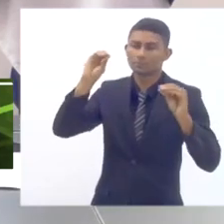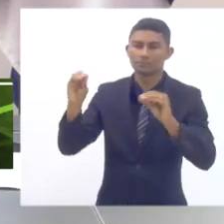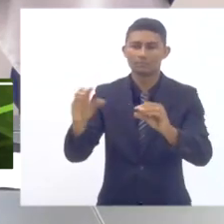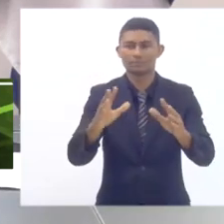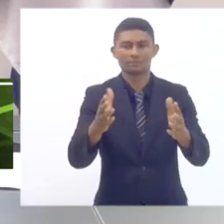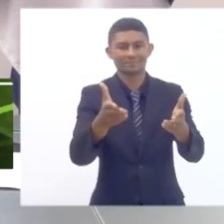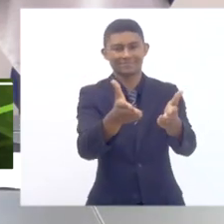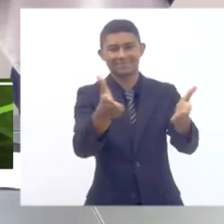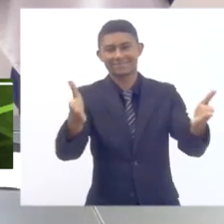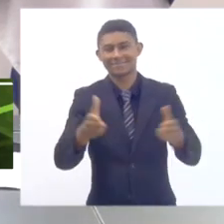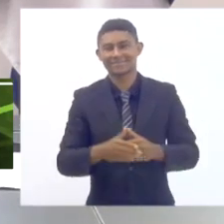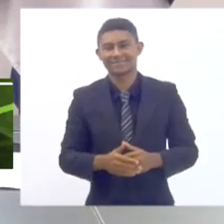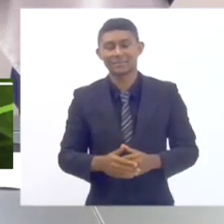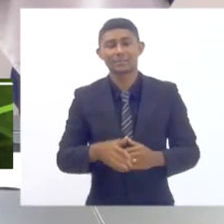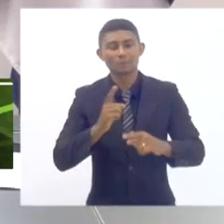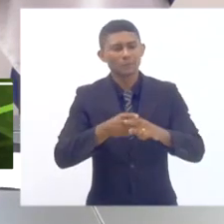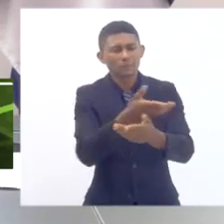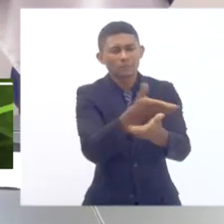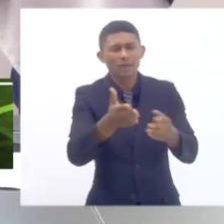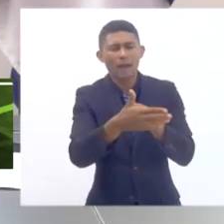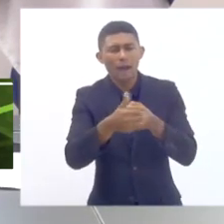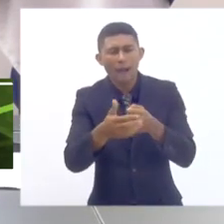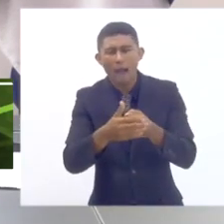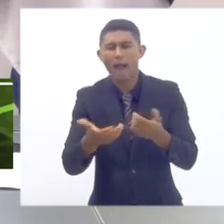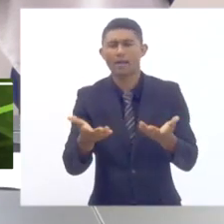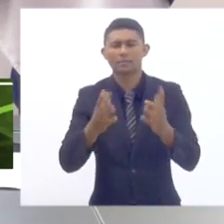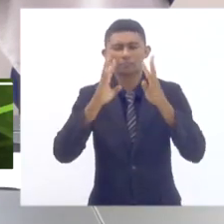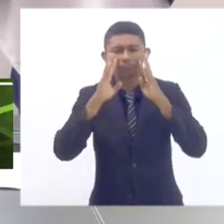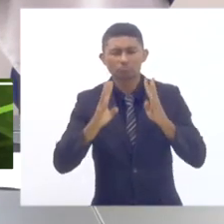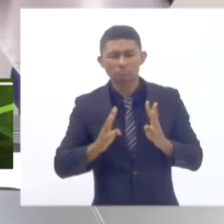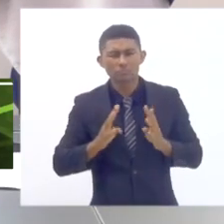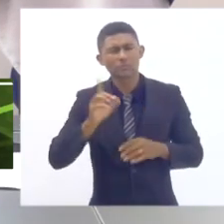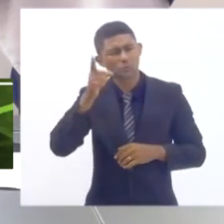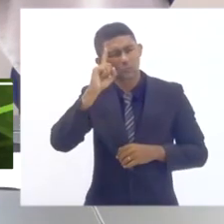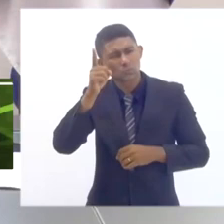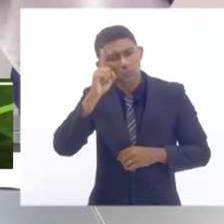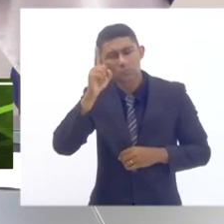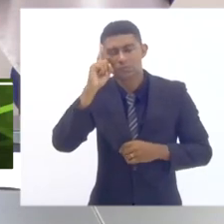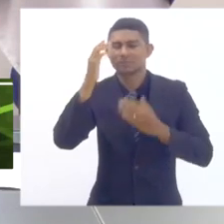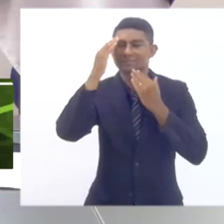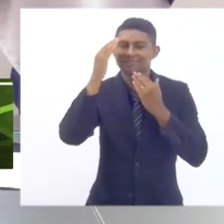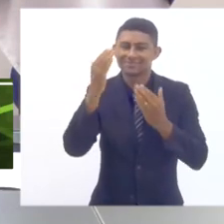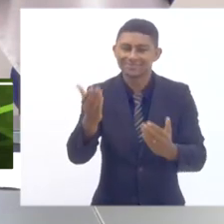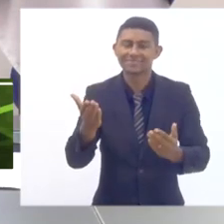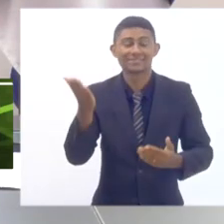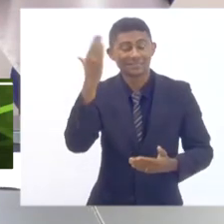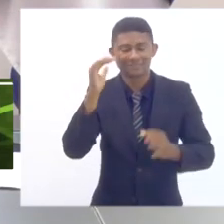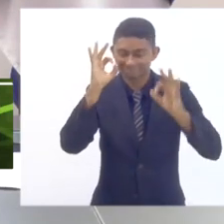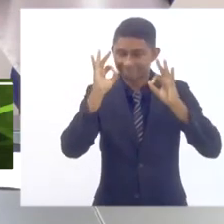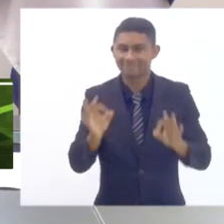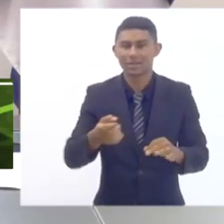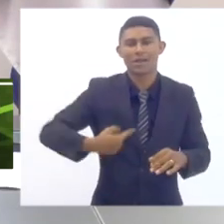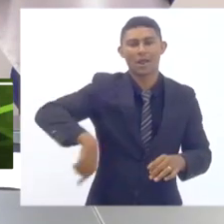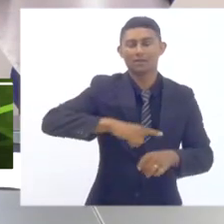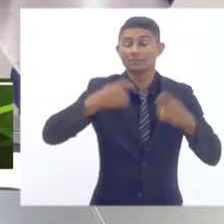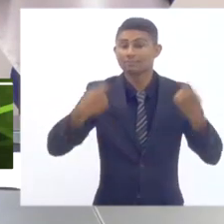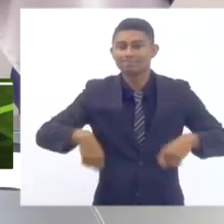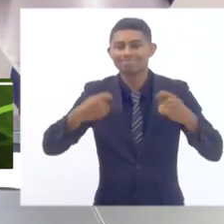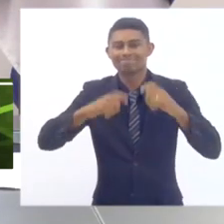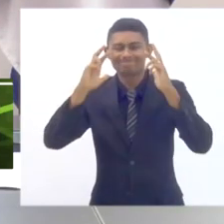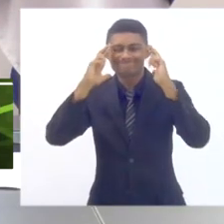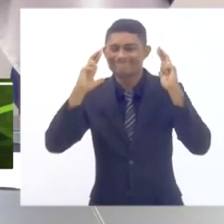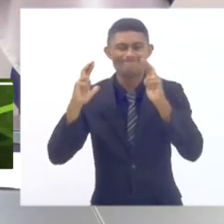vocês, né, pelo carinho comigo, pelo zelo comigo, pelo dia a dia, que eu tenho certeza que a gente tem que ter em respeito sempre um com o